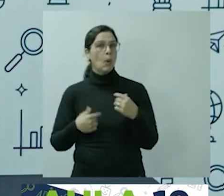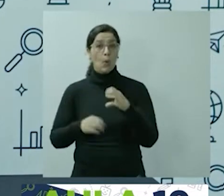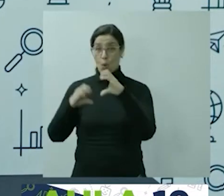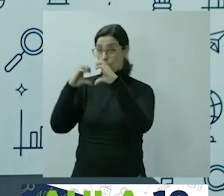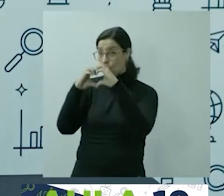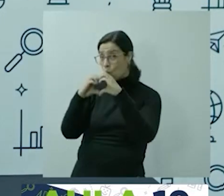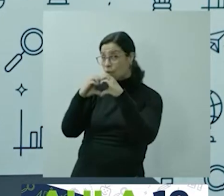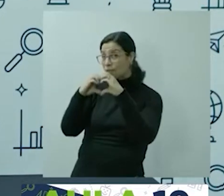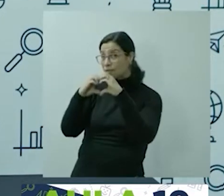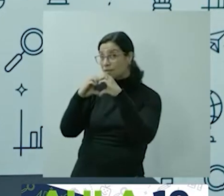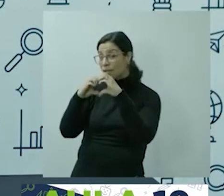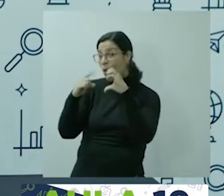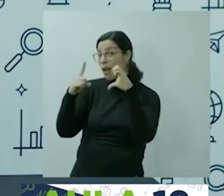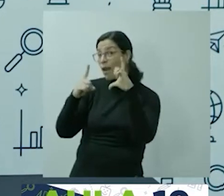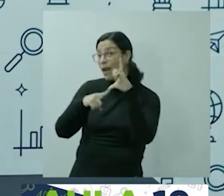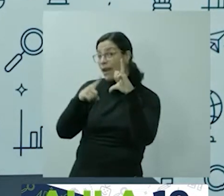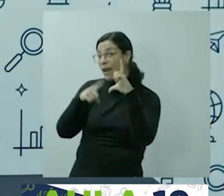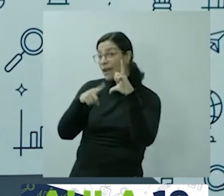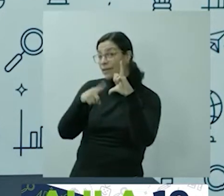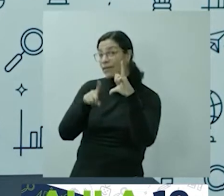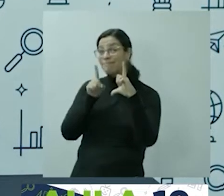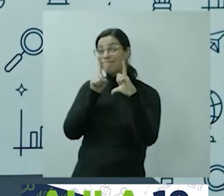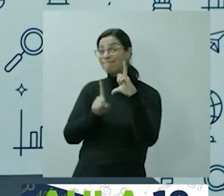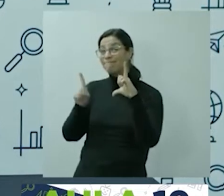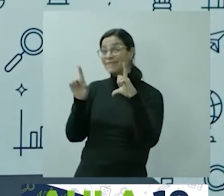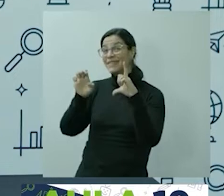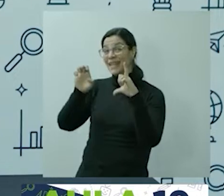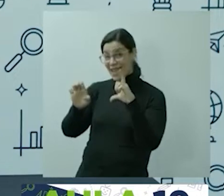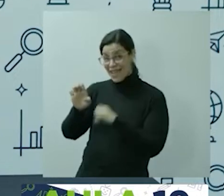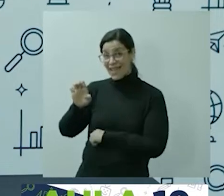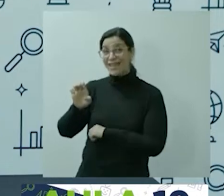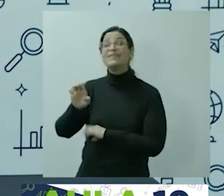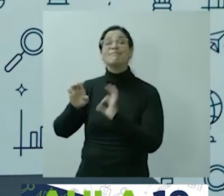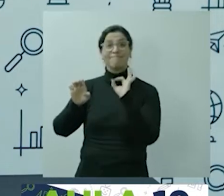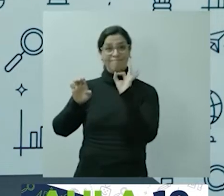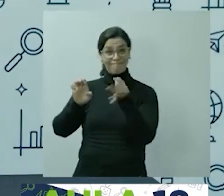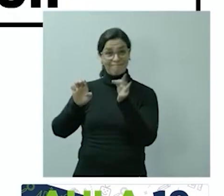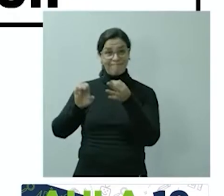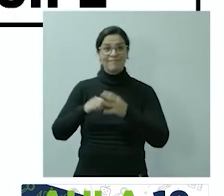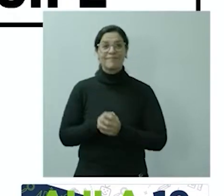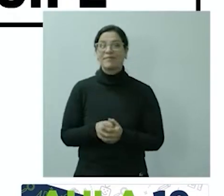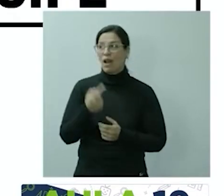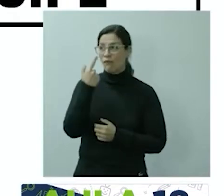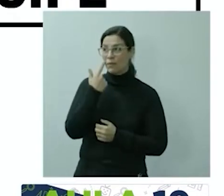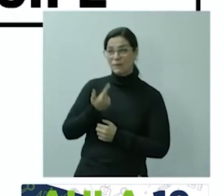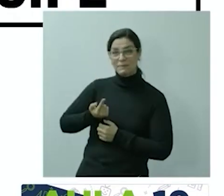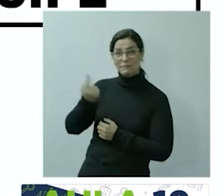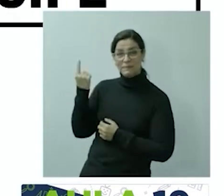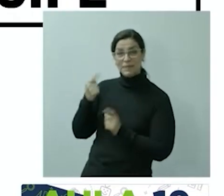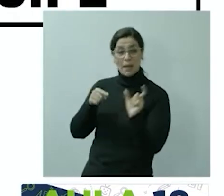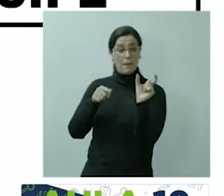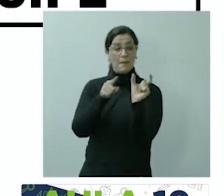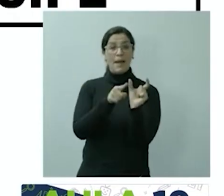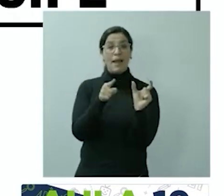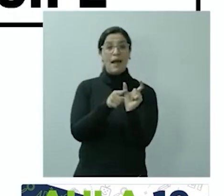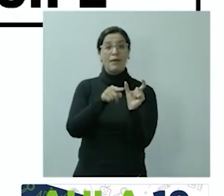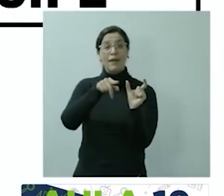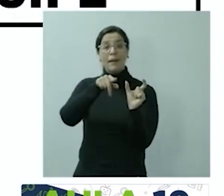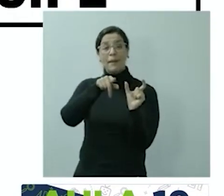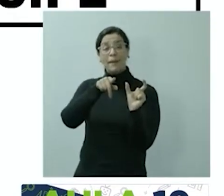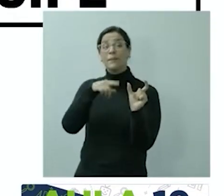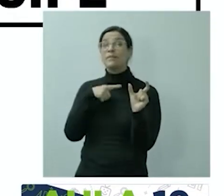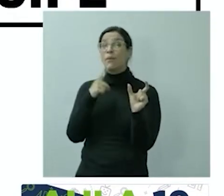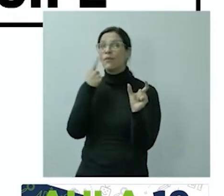no coração? Vamos olhar aqui a letra E. Então, vamos colocar. Muito bem, formamos